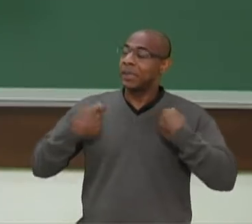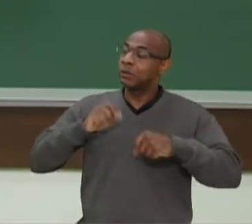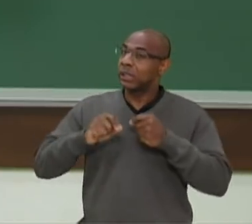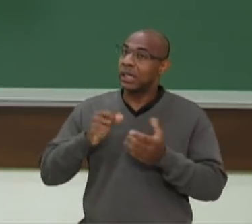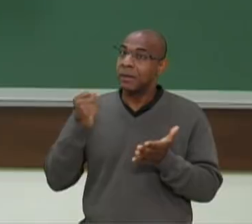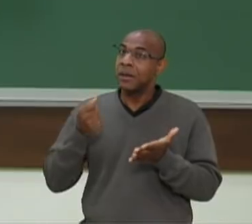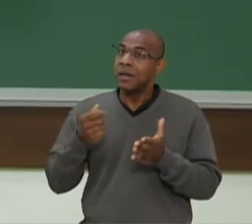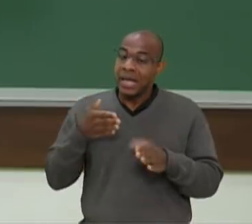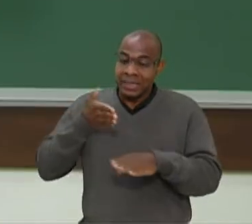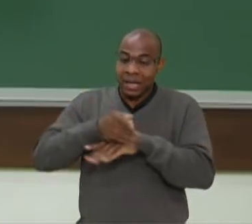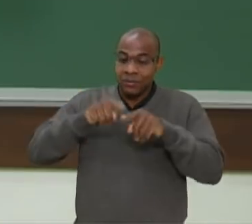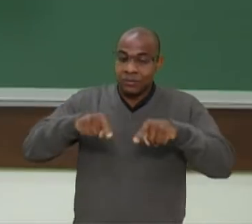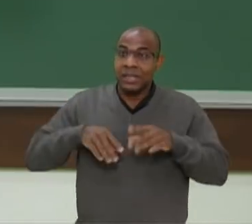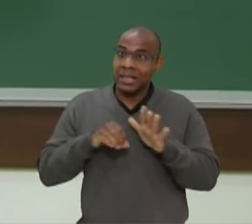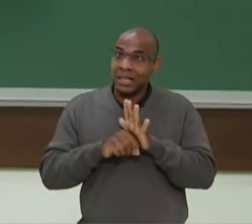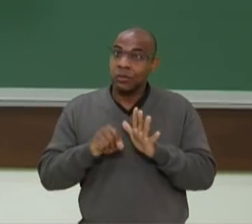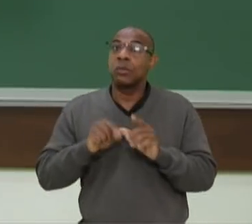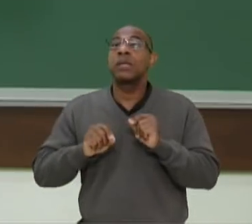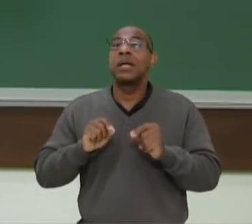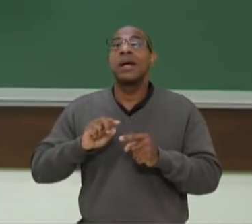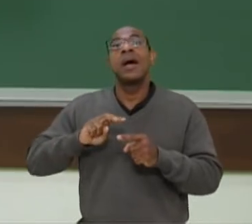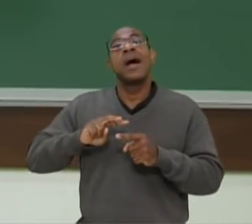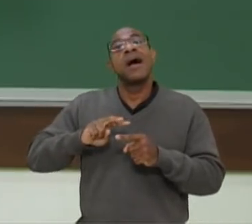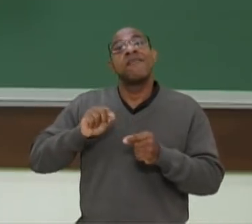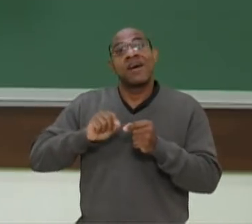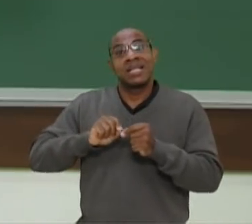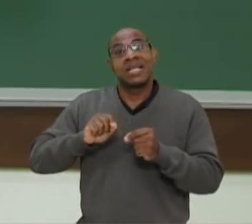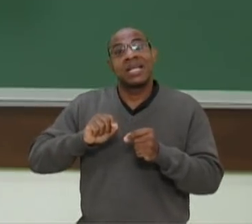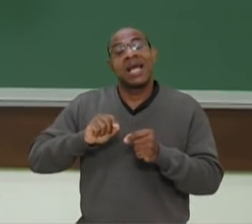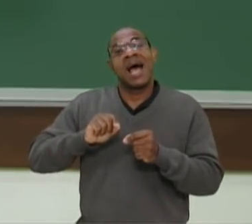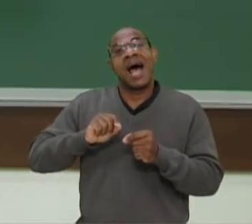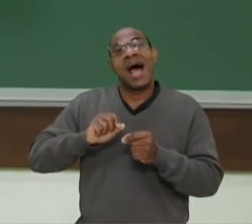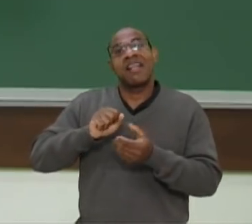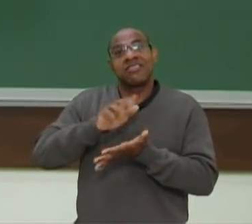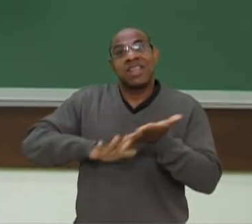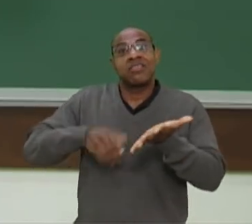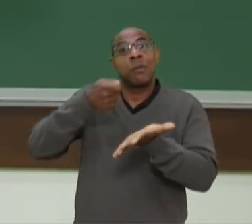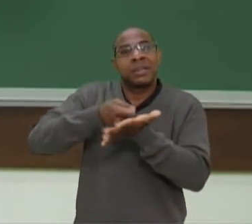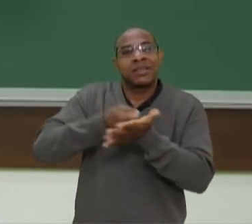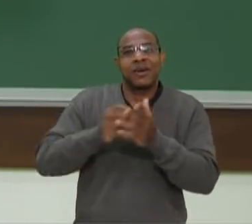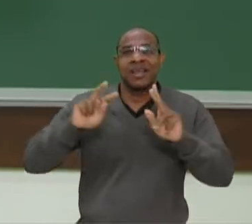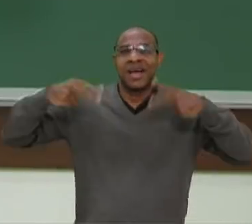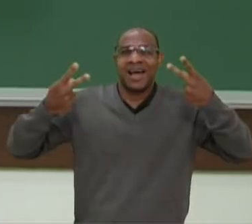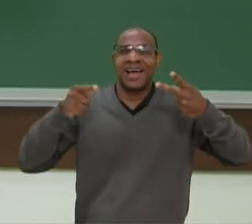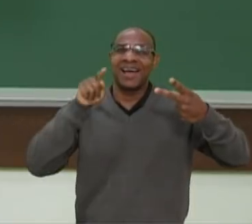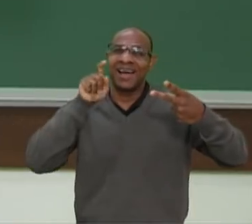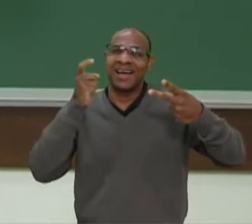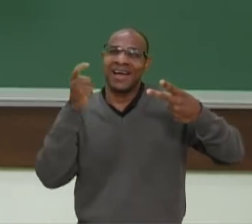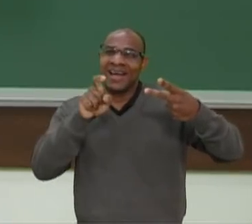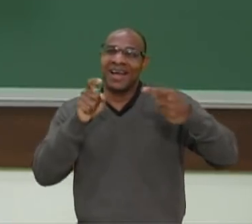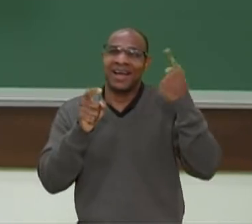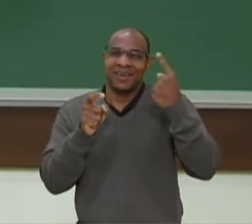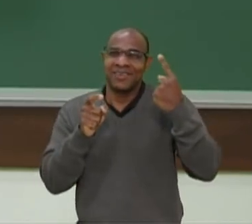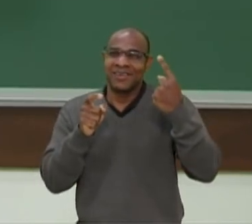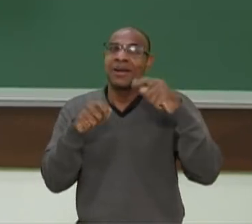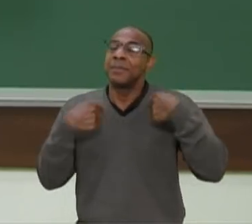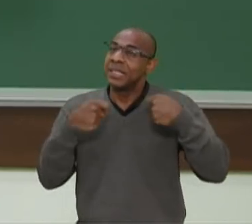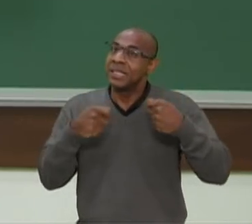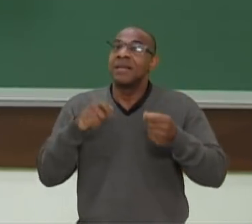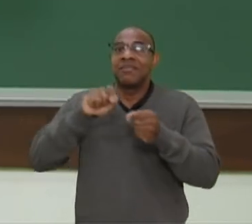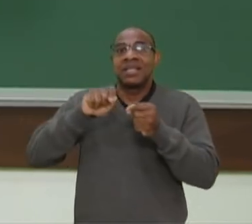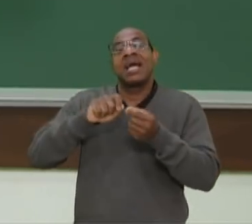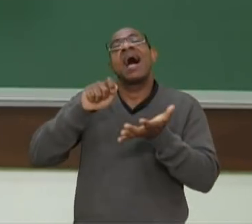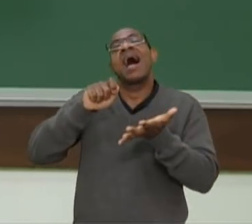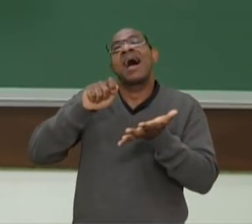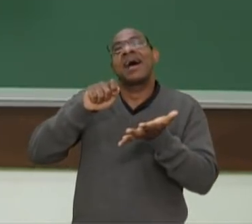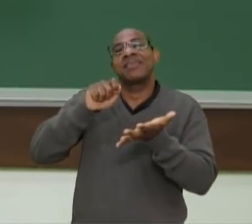lá no Classroom. Fazendo o que mesmo? Uma atividade obrigatória. As demais atividades, vocês devem apresentar ao